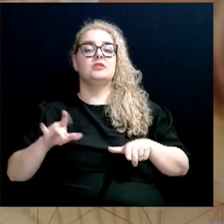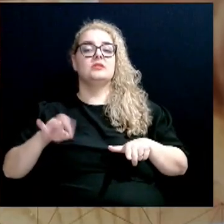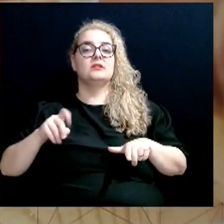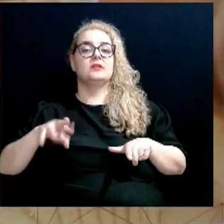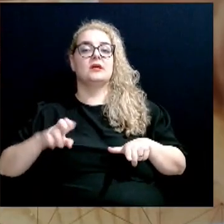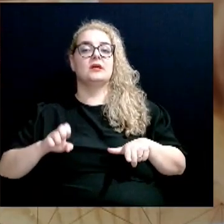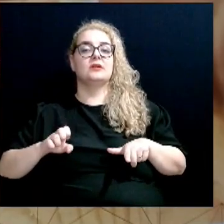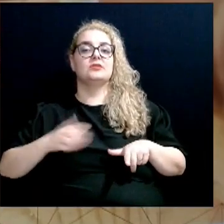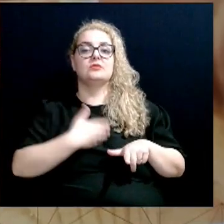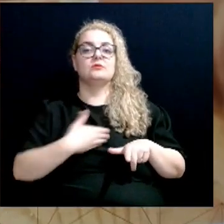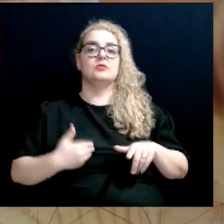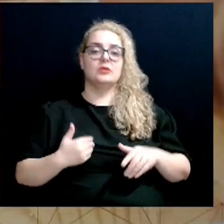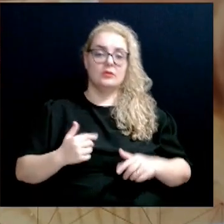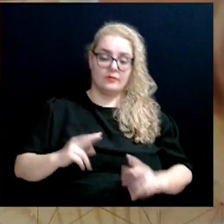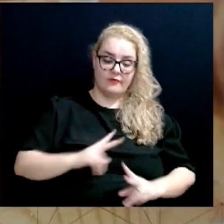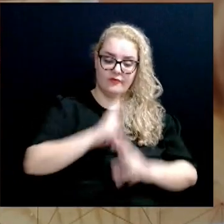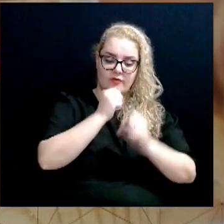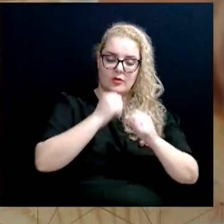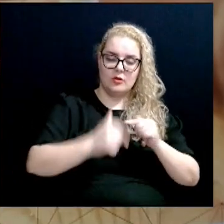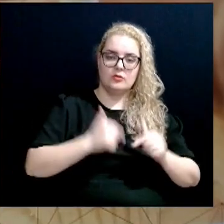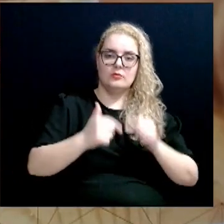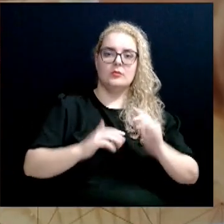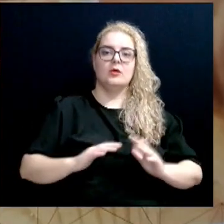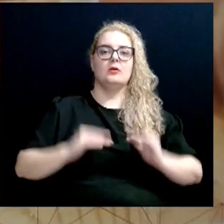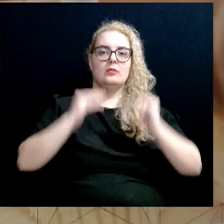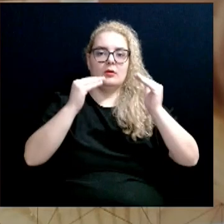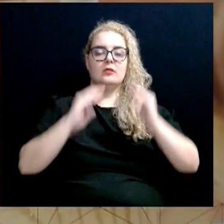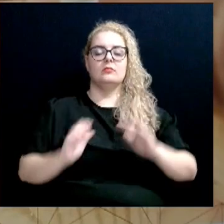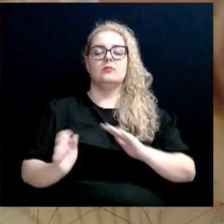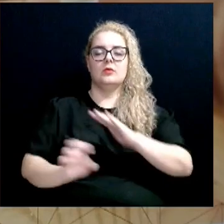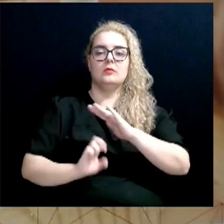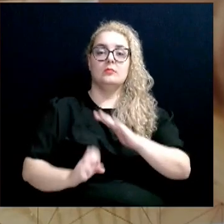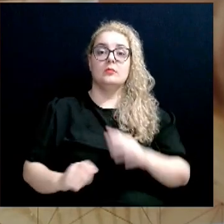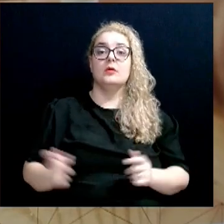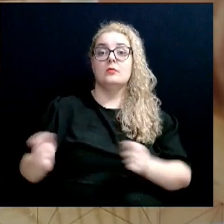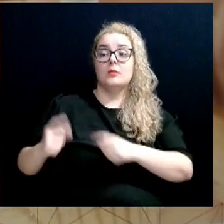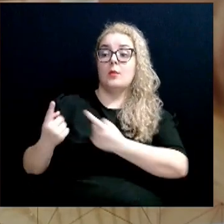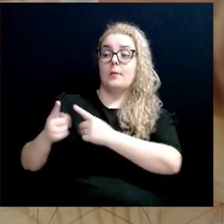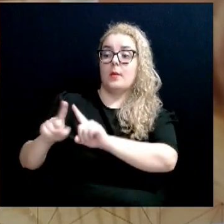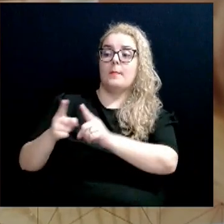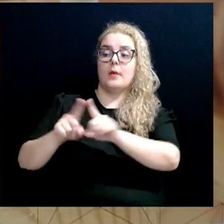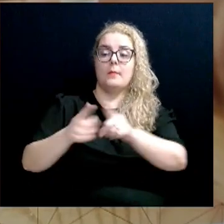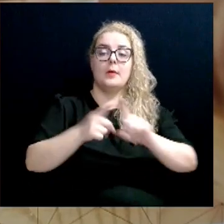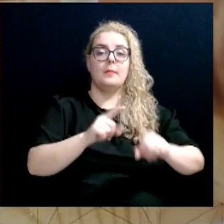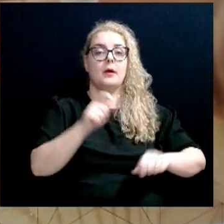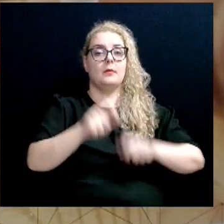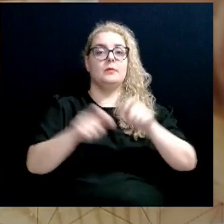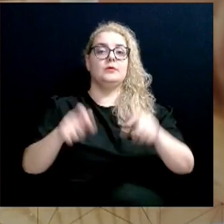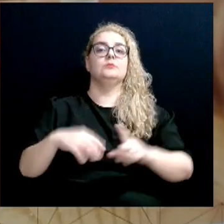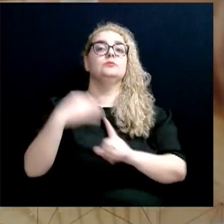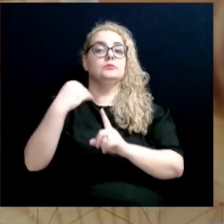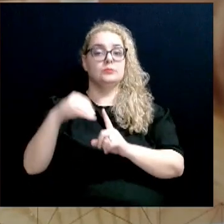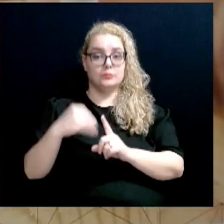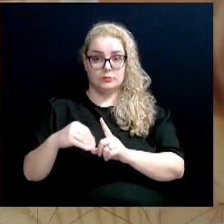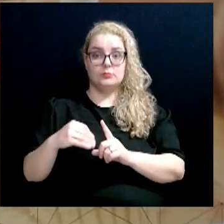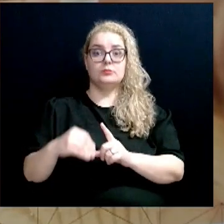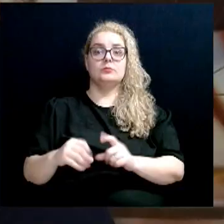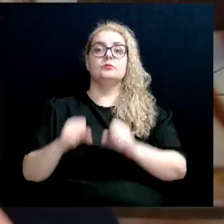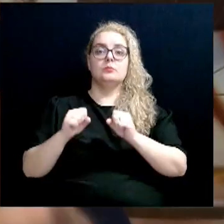pela entidade e amplia as possibilidades de parcerias para que mais pessoas em situação de vulnerabilidade sejam